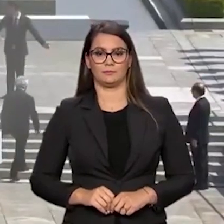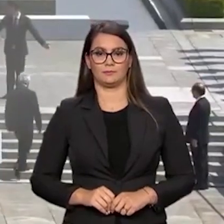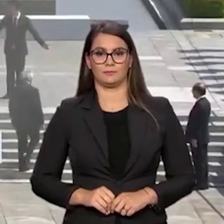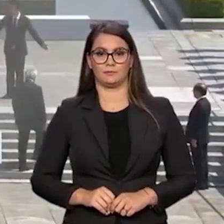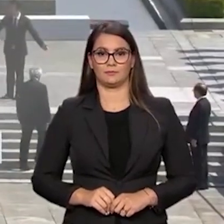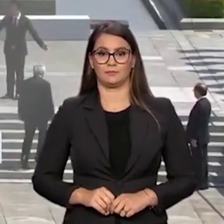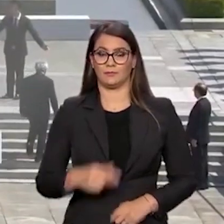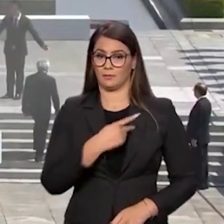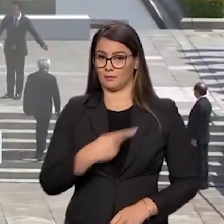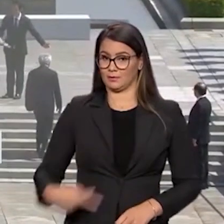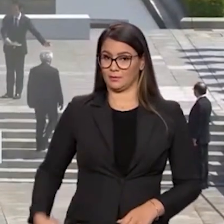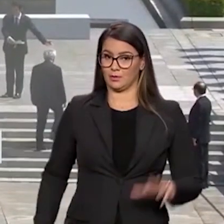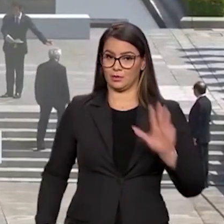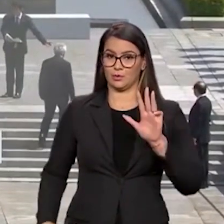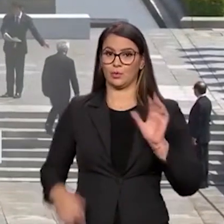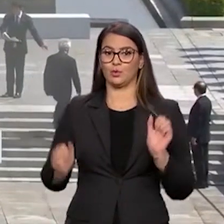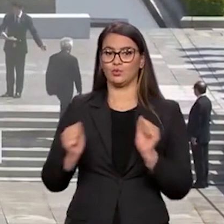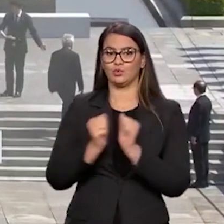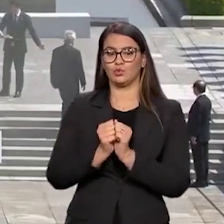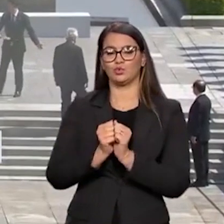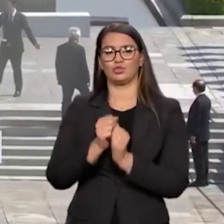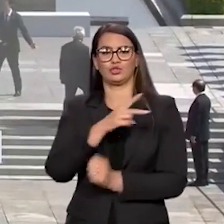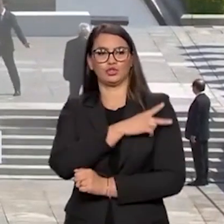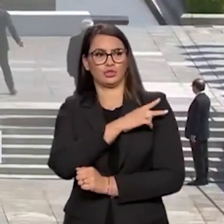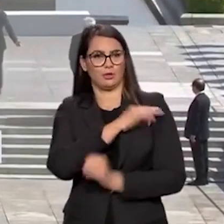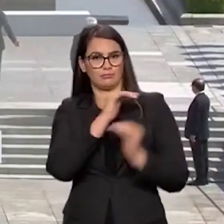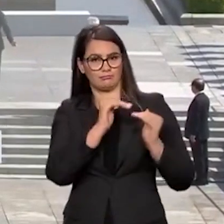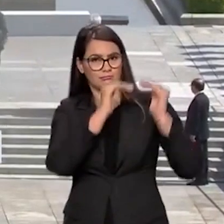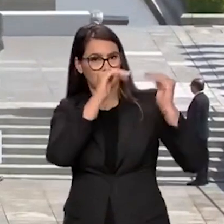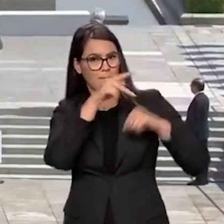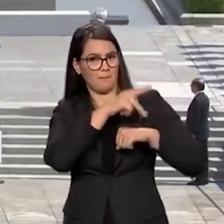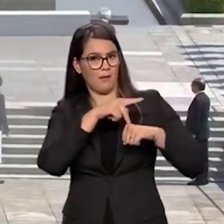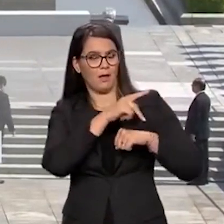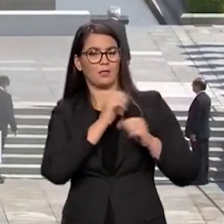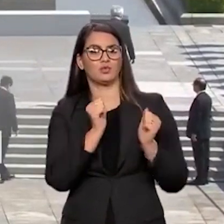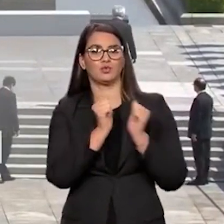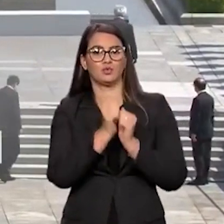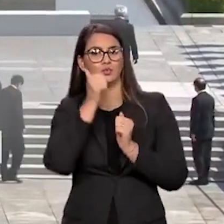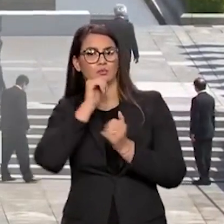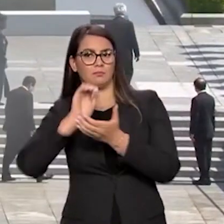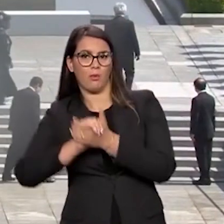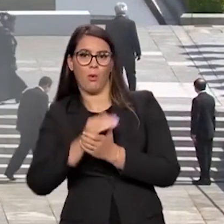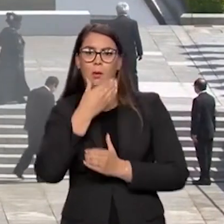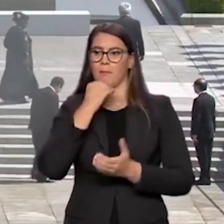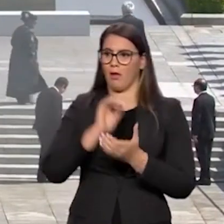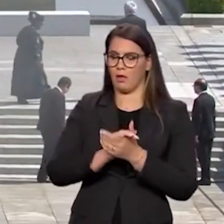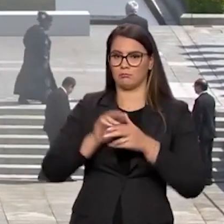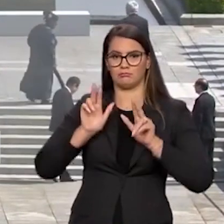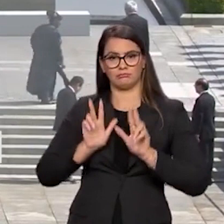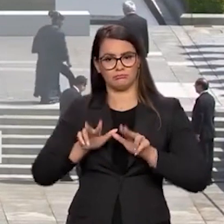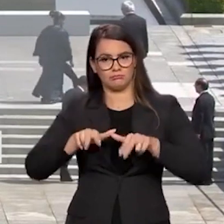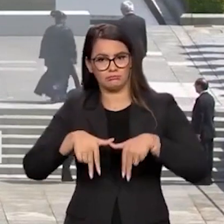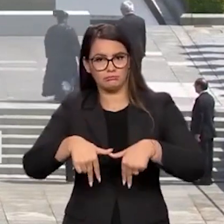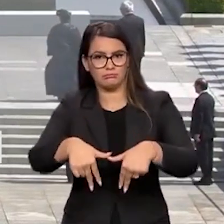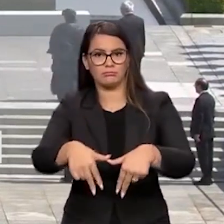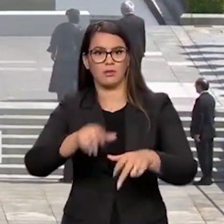Presidente Lula ao lado, então, de todos os chefes de delegação e seus respectivos cônjuges. Eles fizeram, então, essa visita